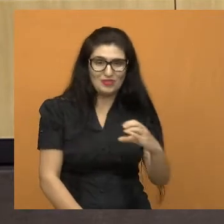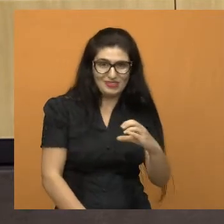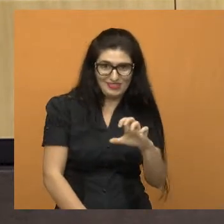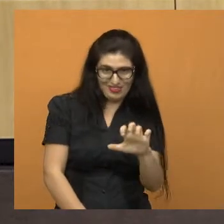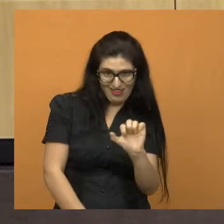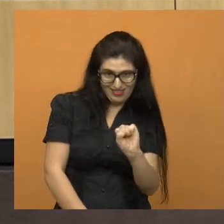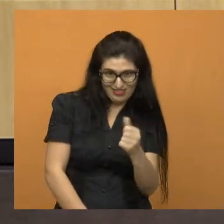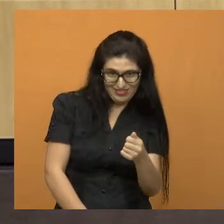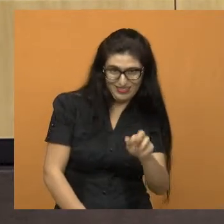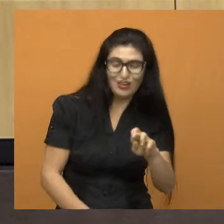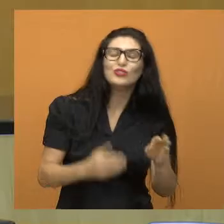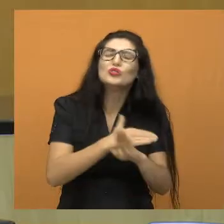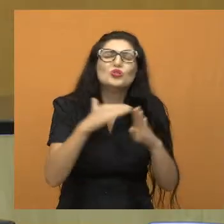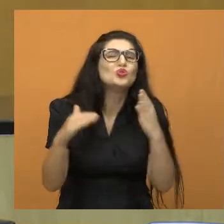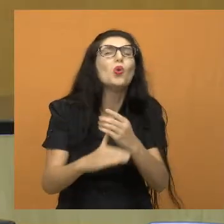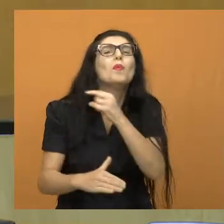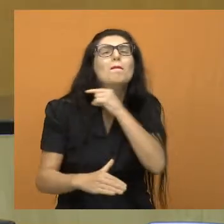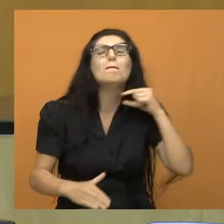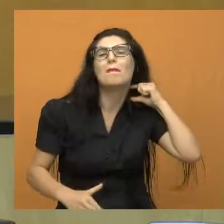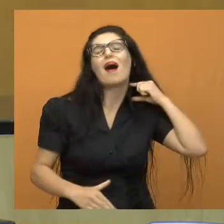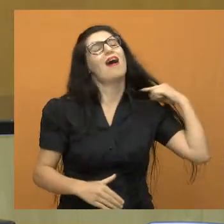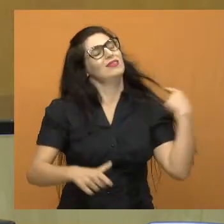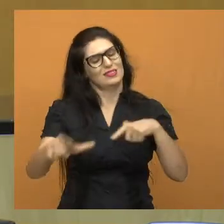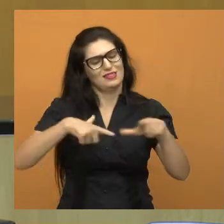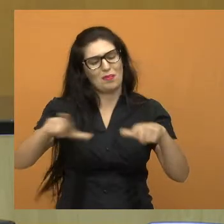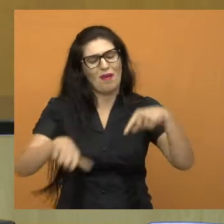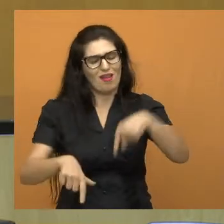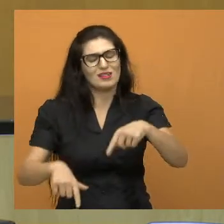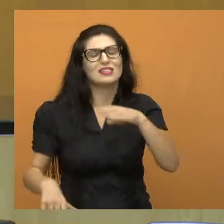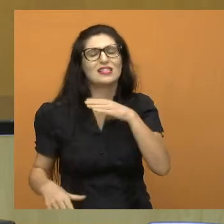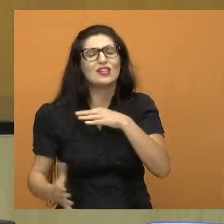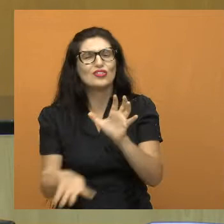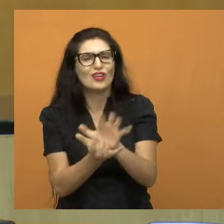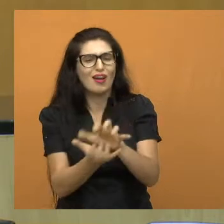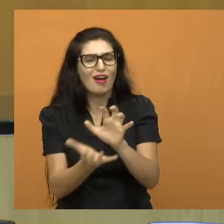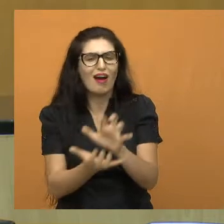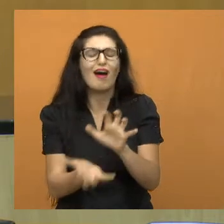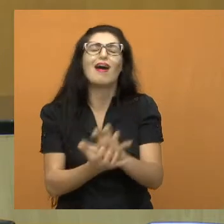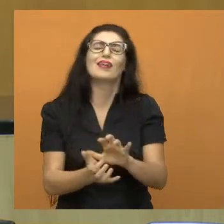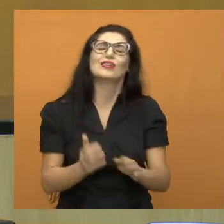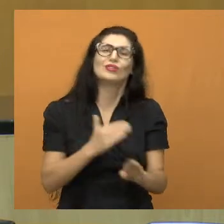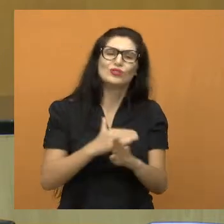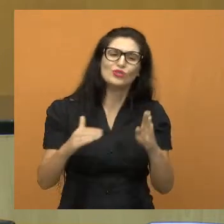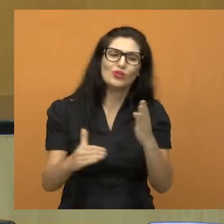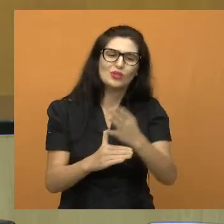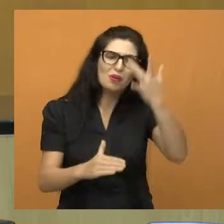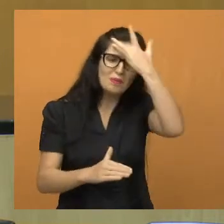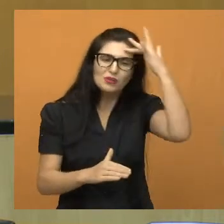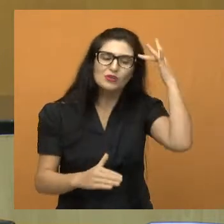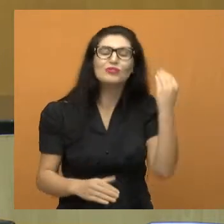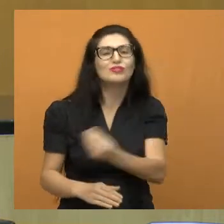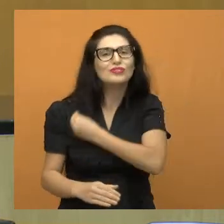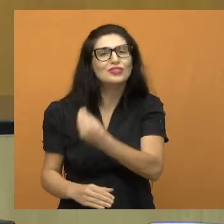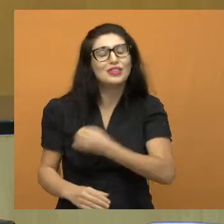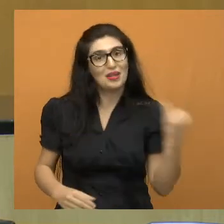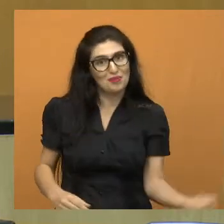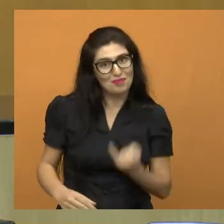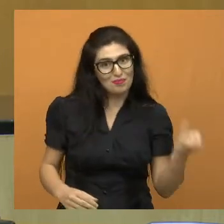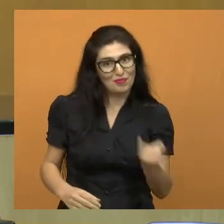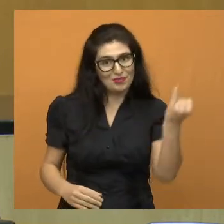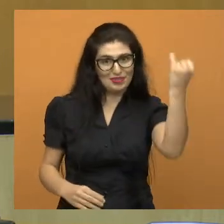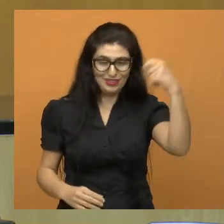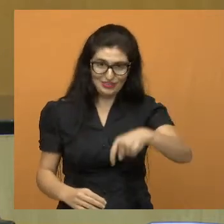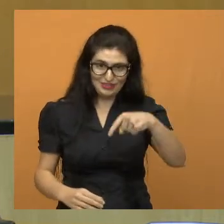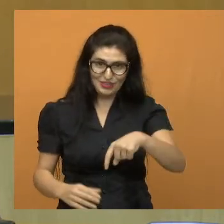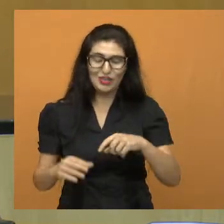Jacareí, dos diáconos, de todas as nossas forças vivas das nossas comunidades, a importância desta noite da